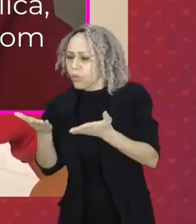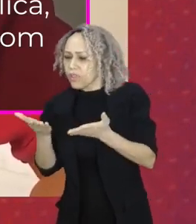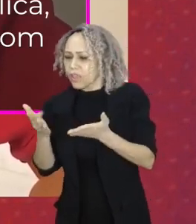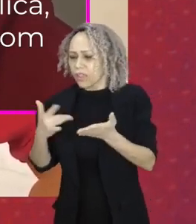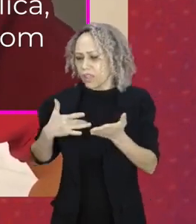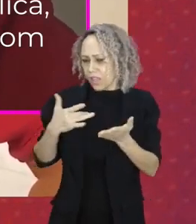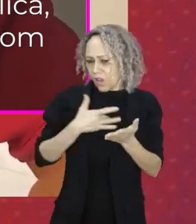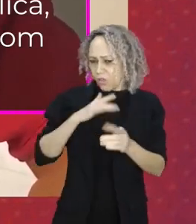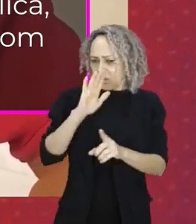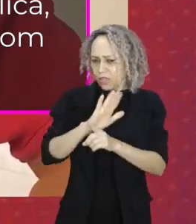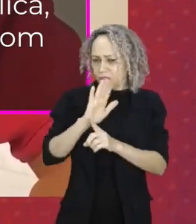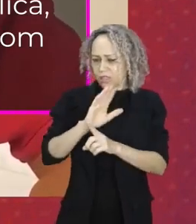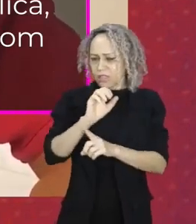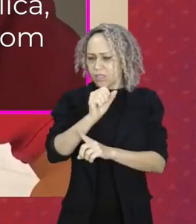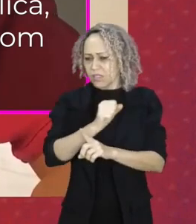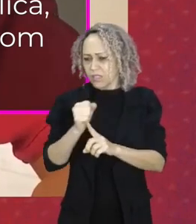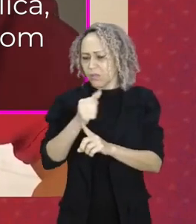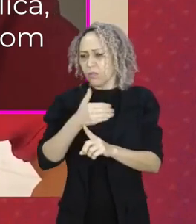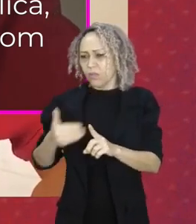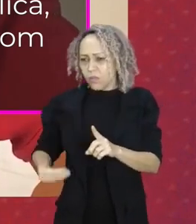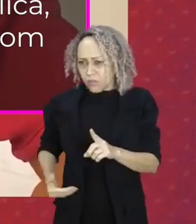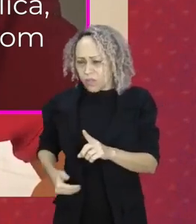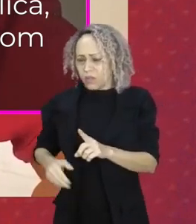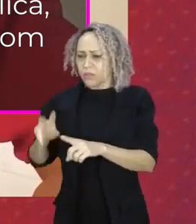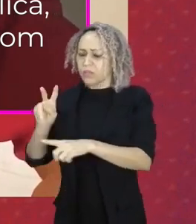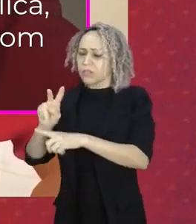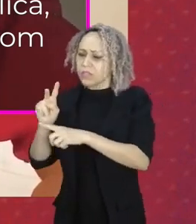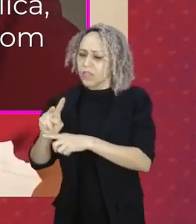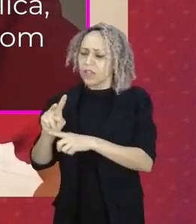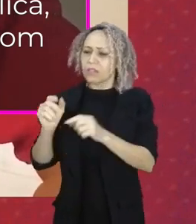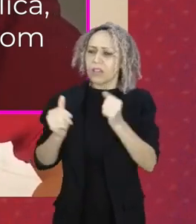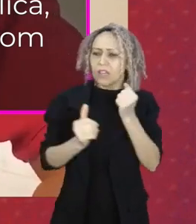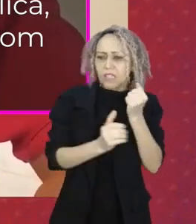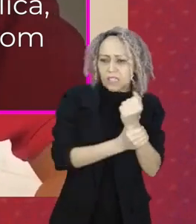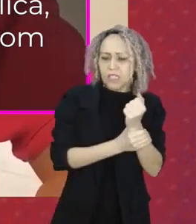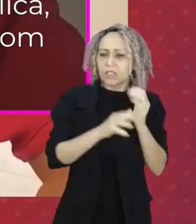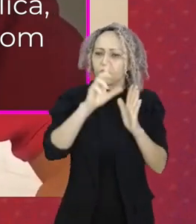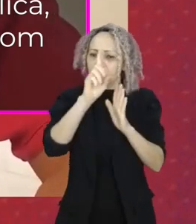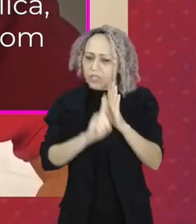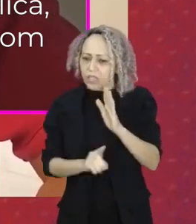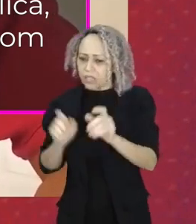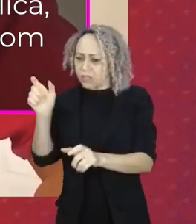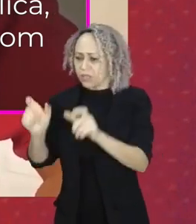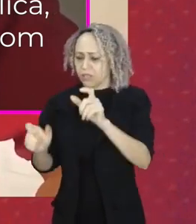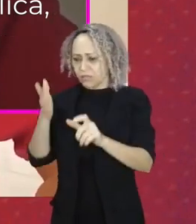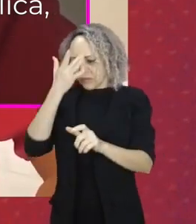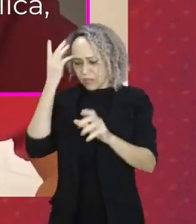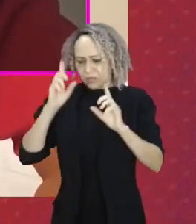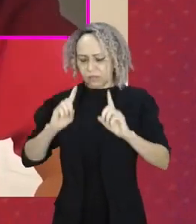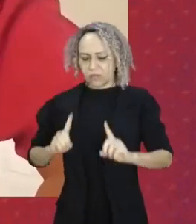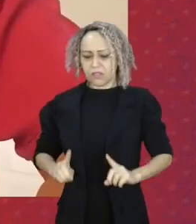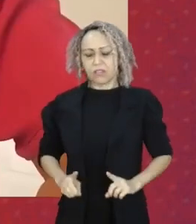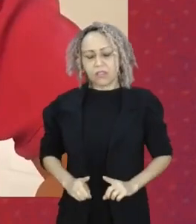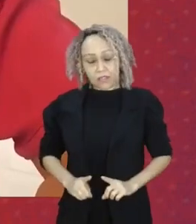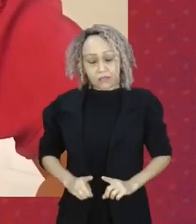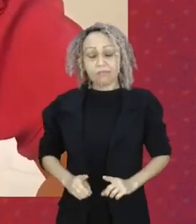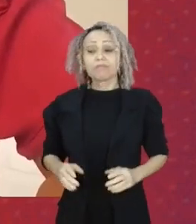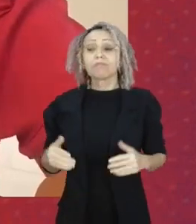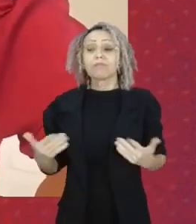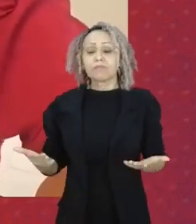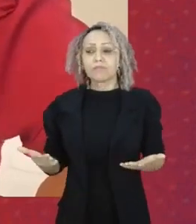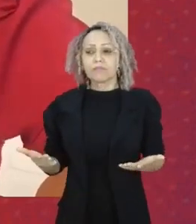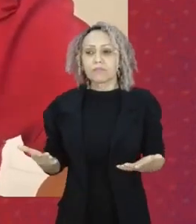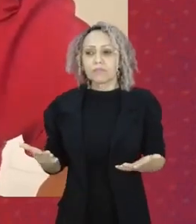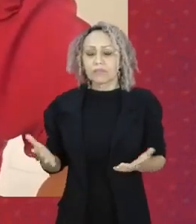da proteção, garantia e dos direitos das pessoas com deficiência. Ou seja,